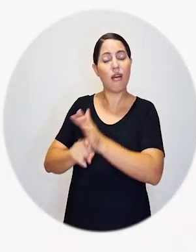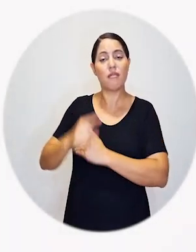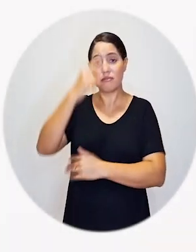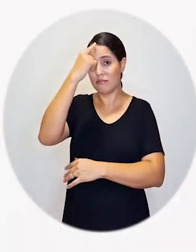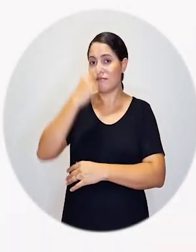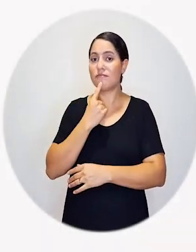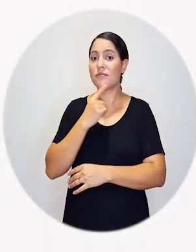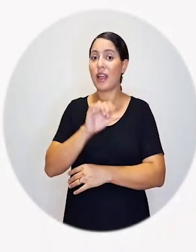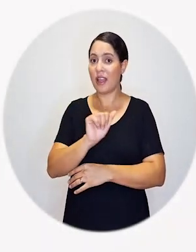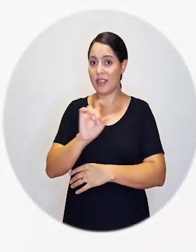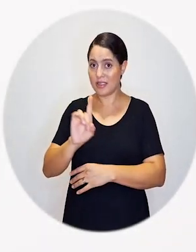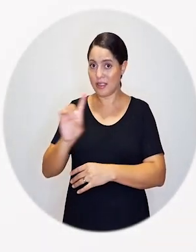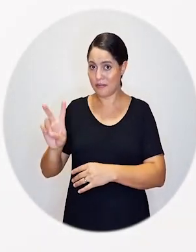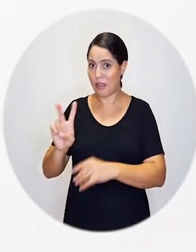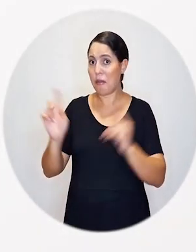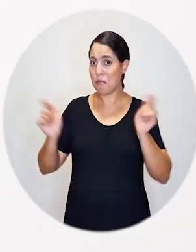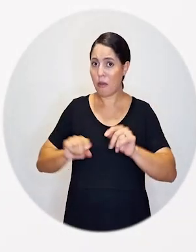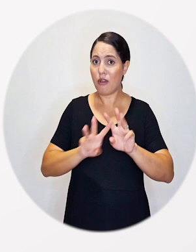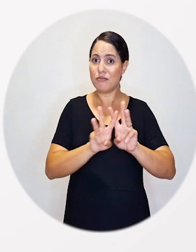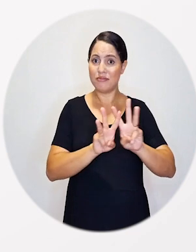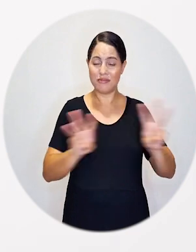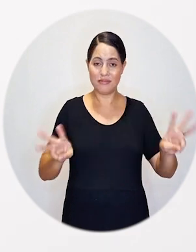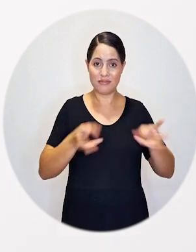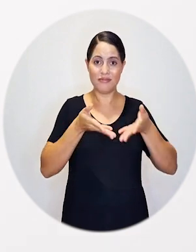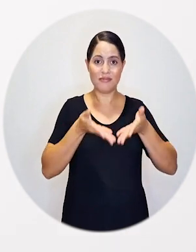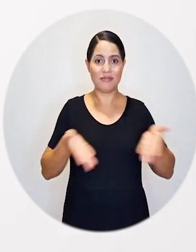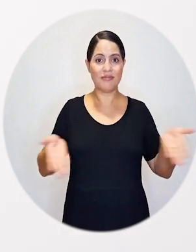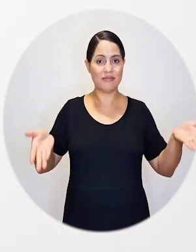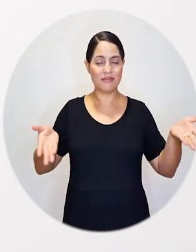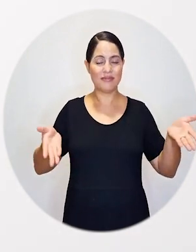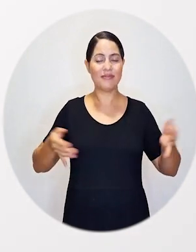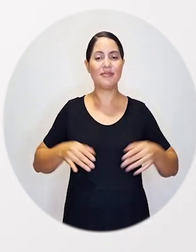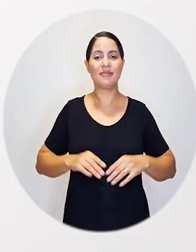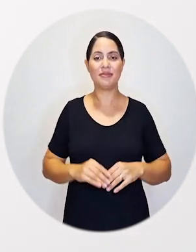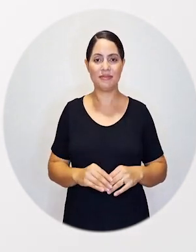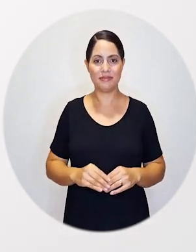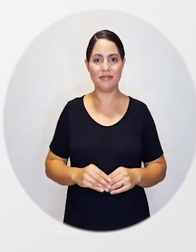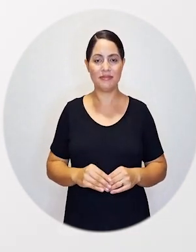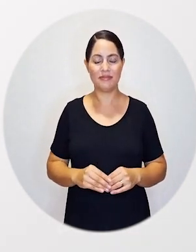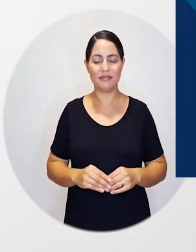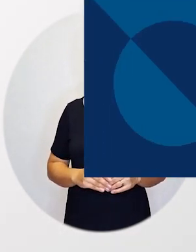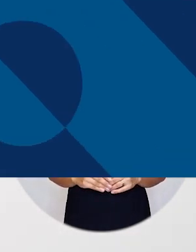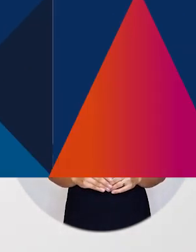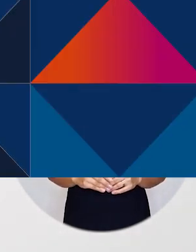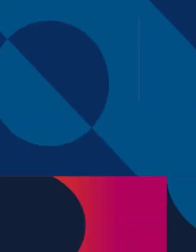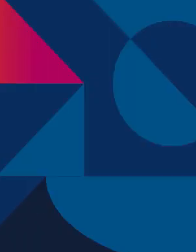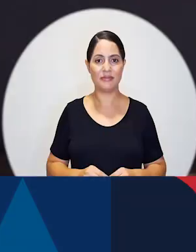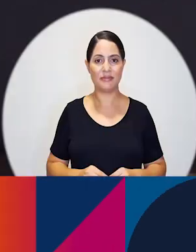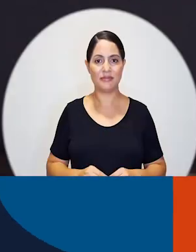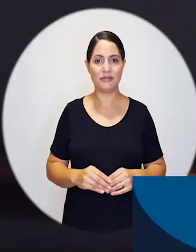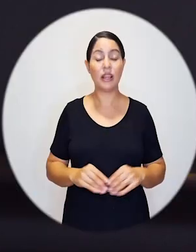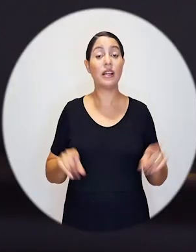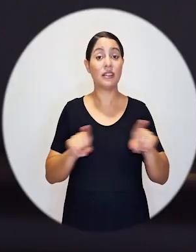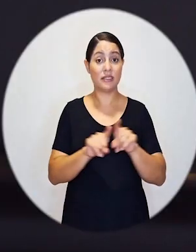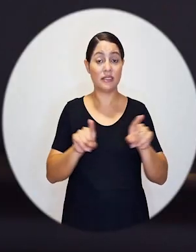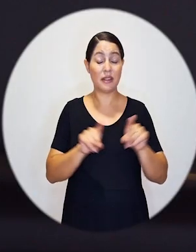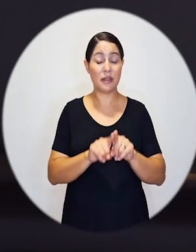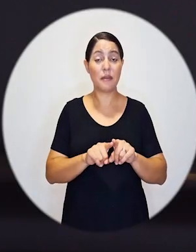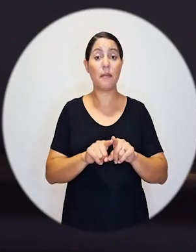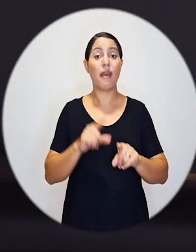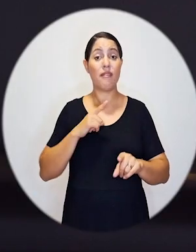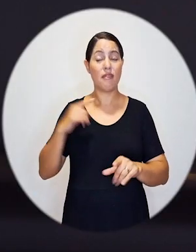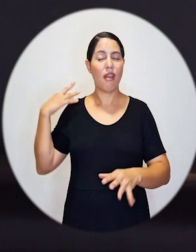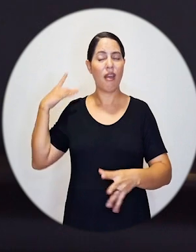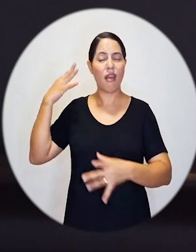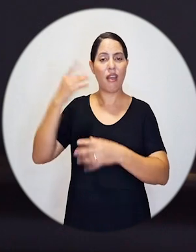e todos os dados colhidos no perfil ADV disponíveis em oab.org.br. Também merece